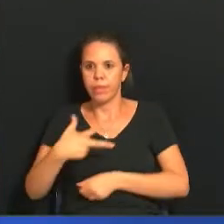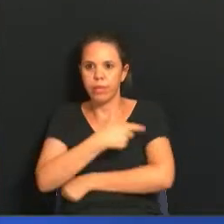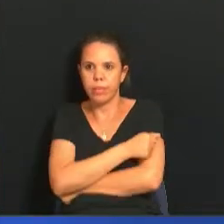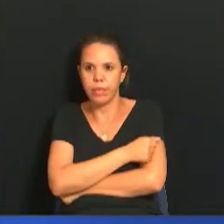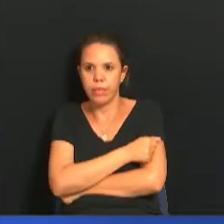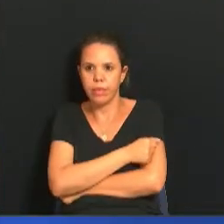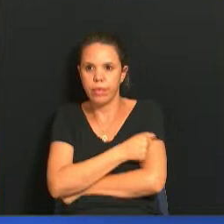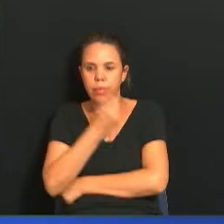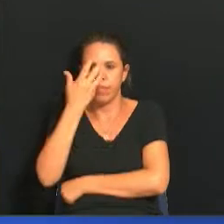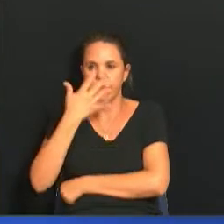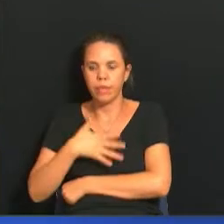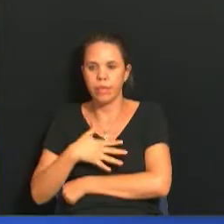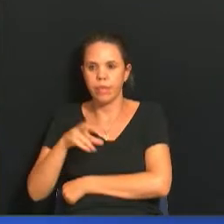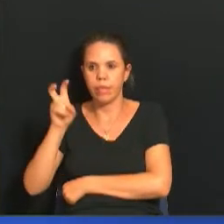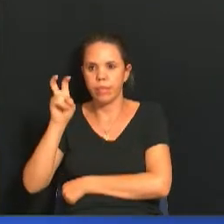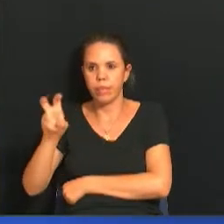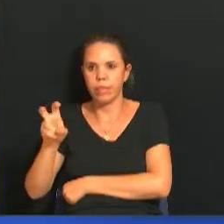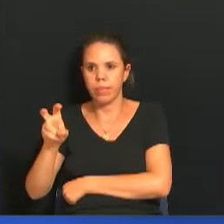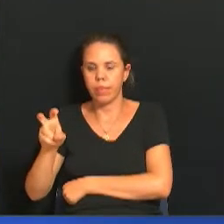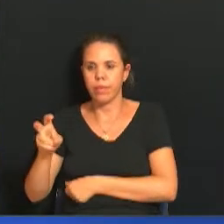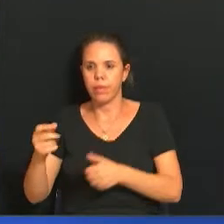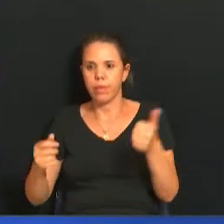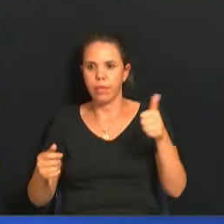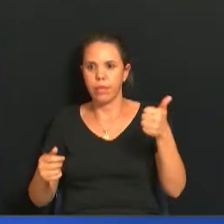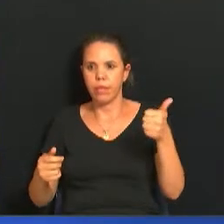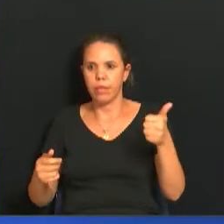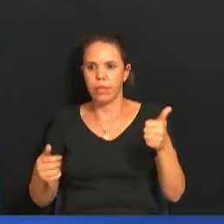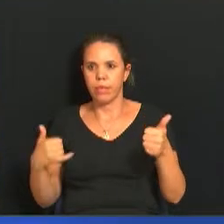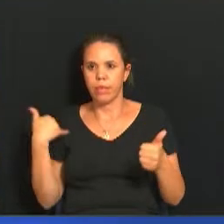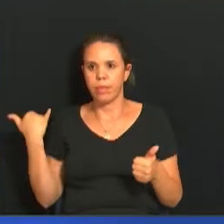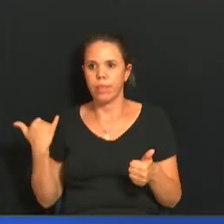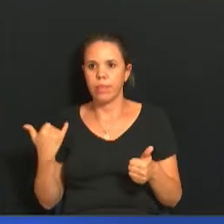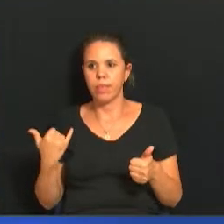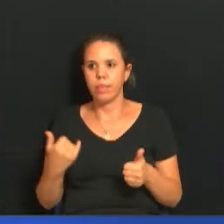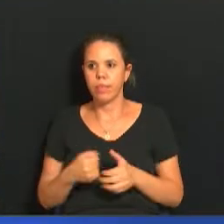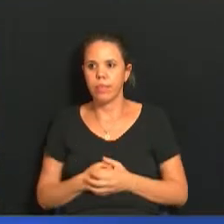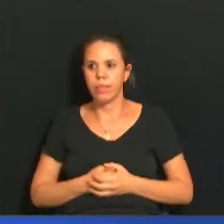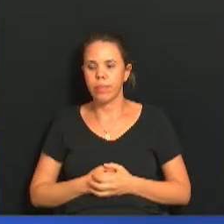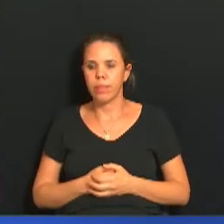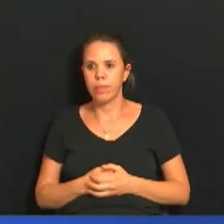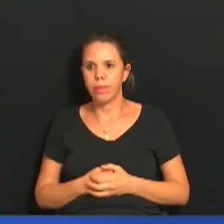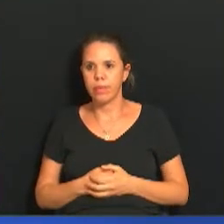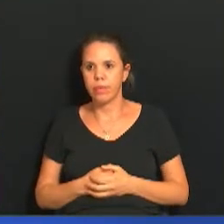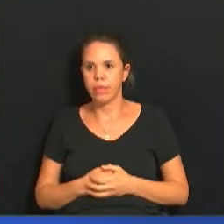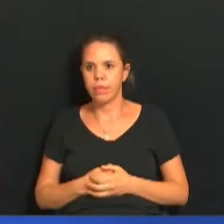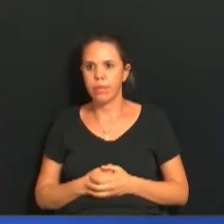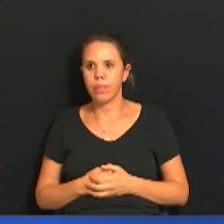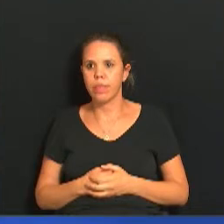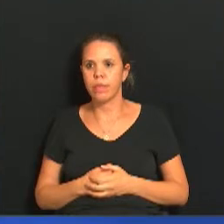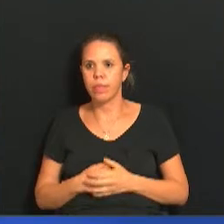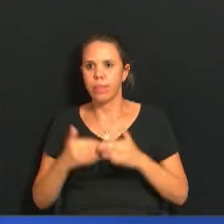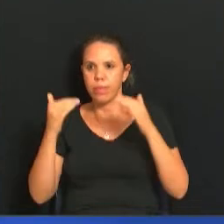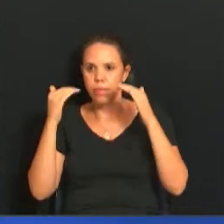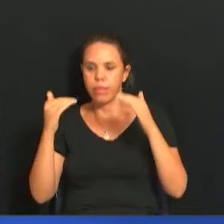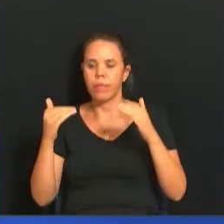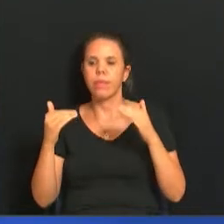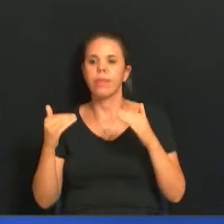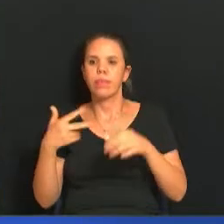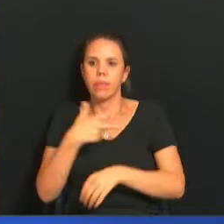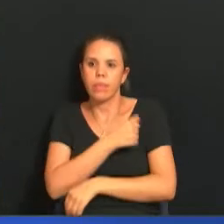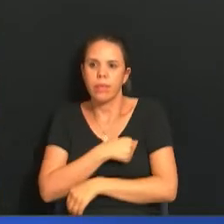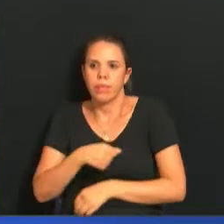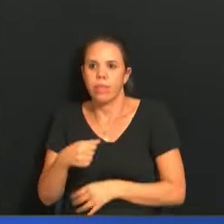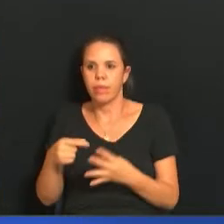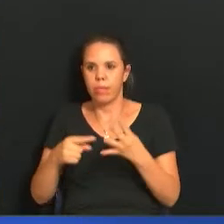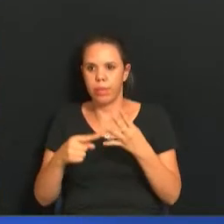de crianças de 5 a 11 anos. Mas também vamos proceder à imunização na quarta